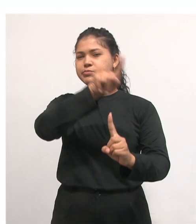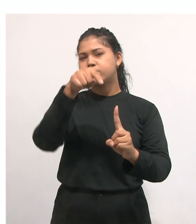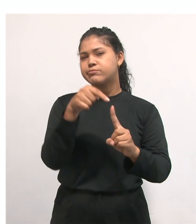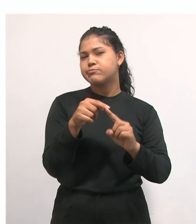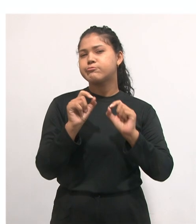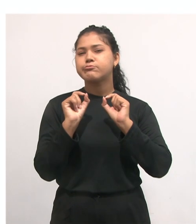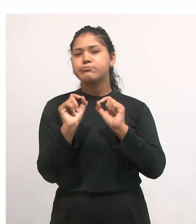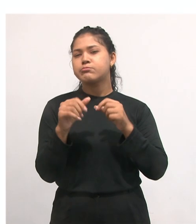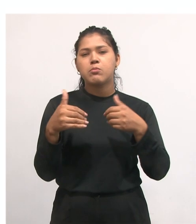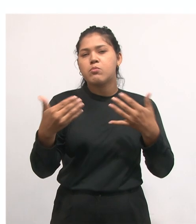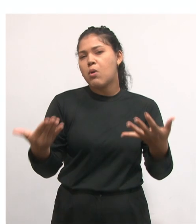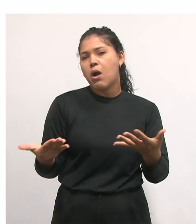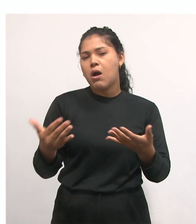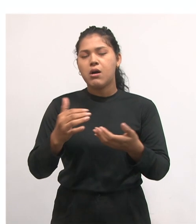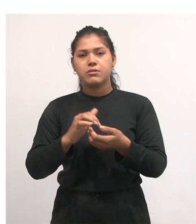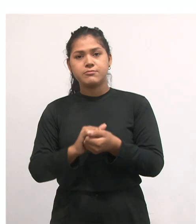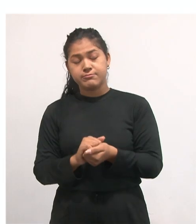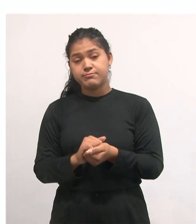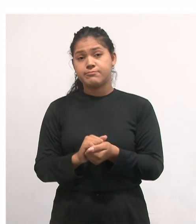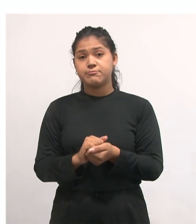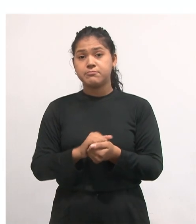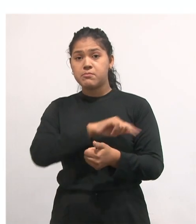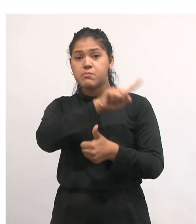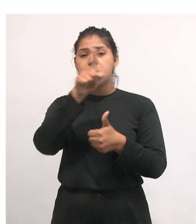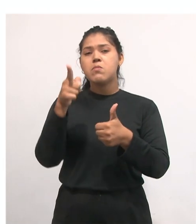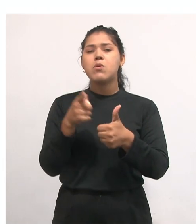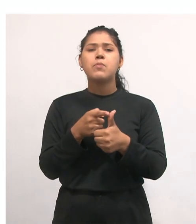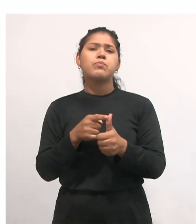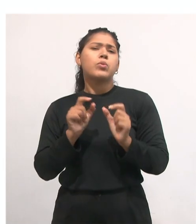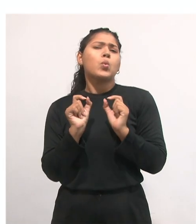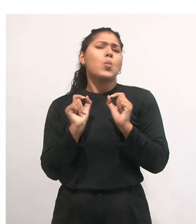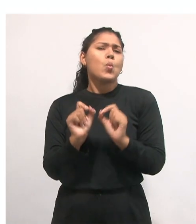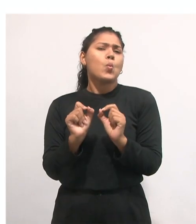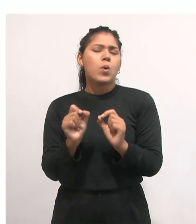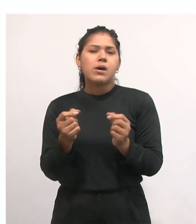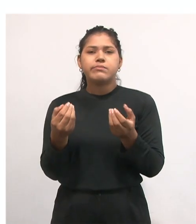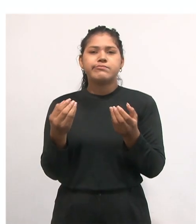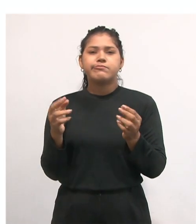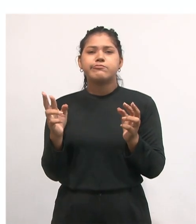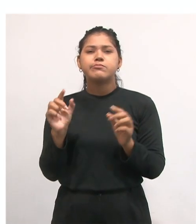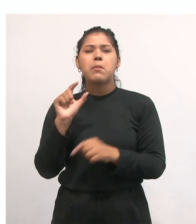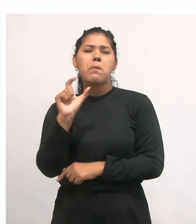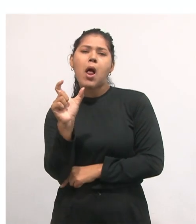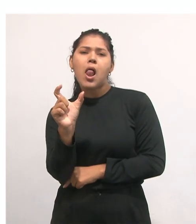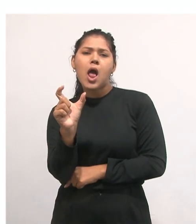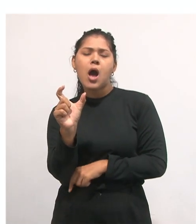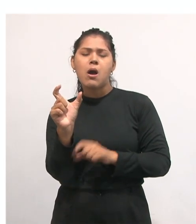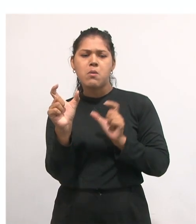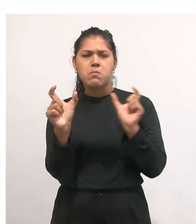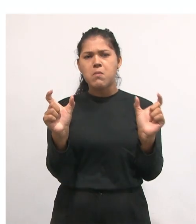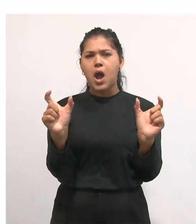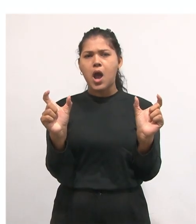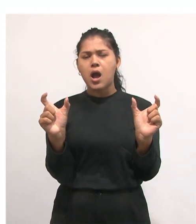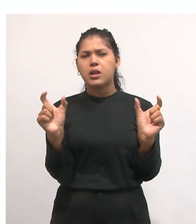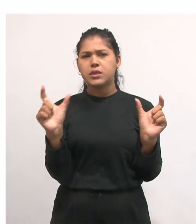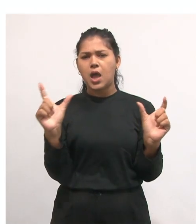Nossos objetivos, então vamos definir então o que seja correlação entre